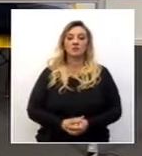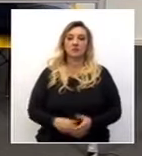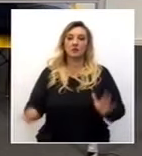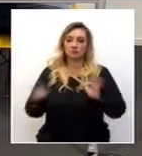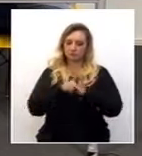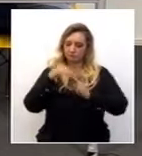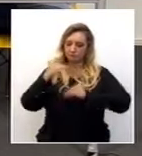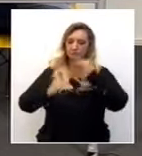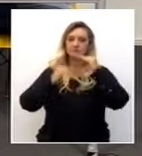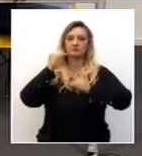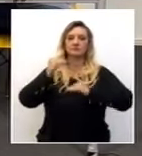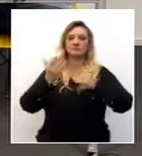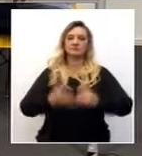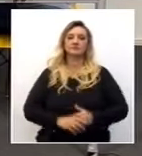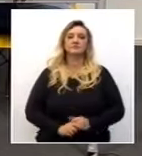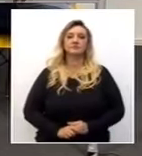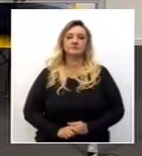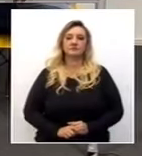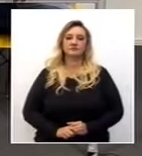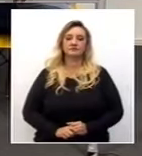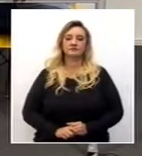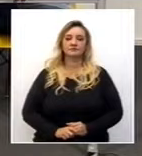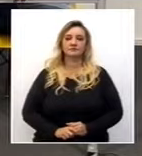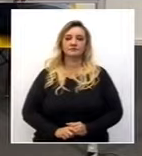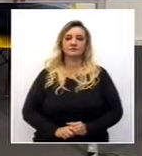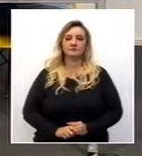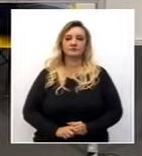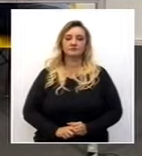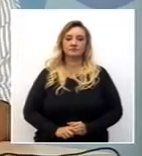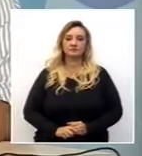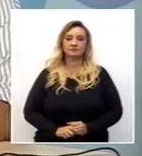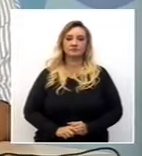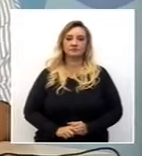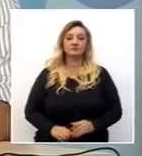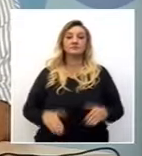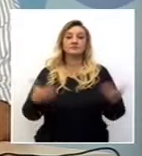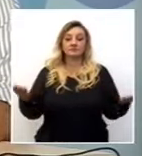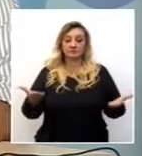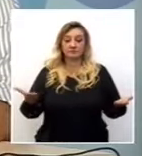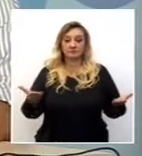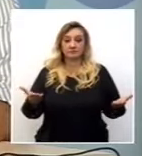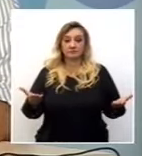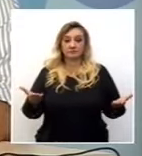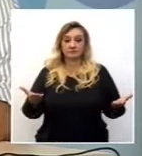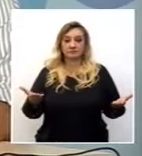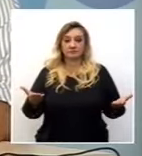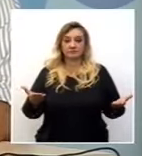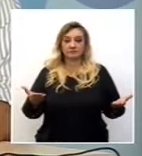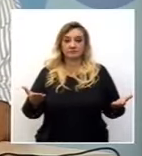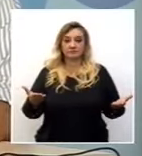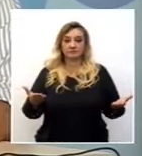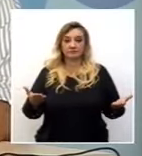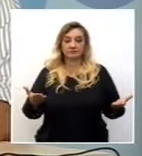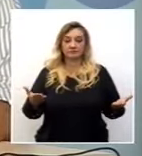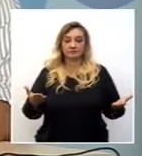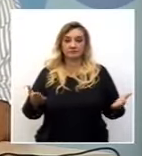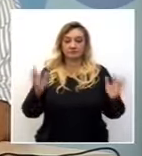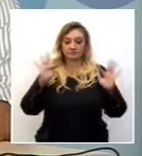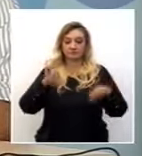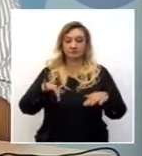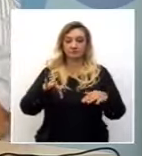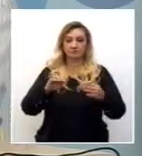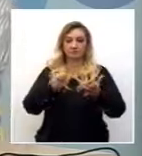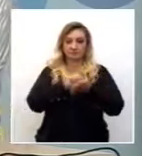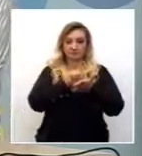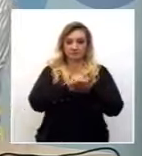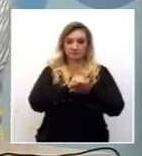dele, né? Isso. Na disciplina. Bom, e daí agora, por fim, a gente chega nessa página 55, é isso?